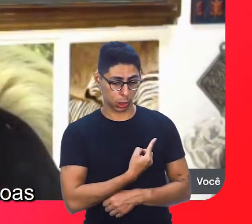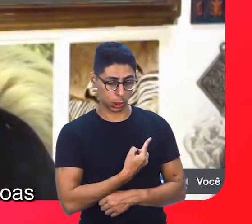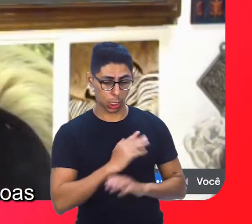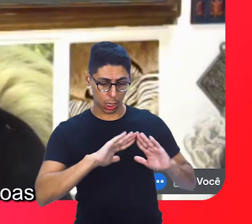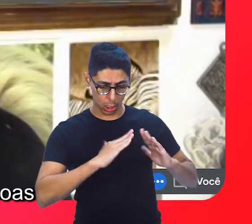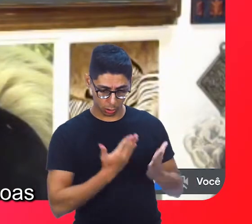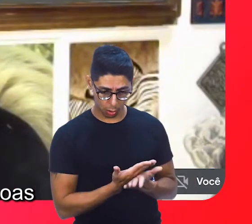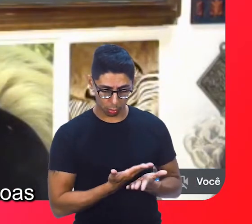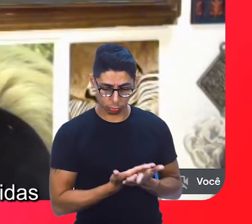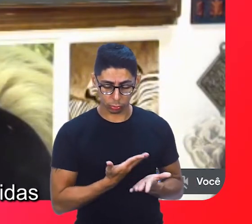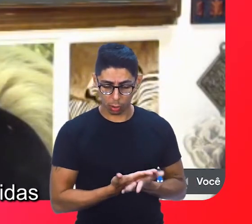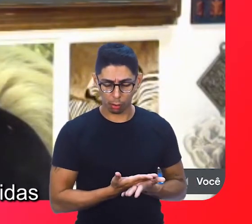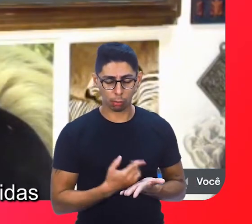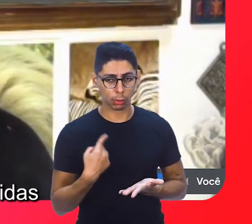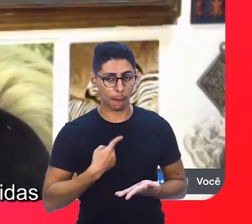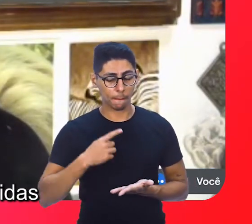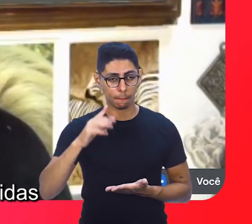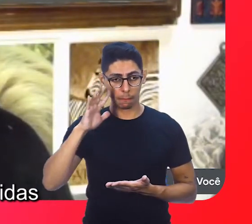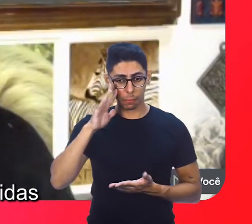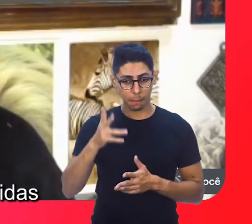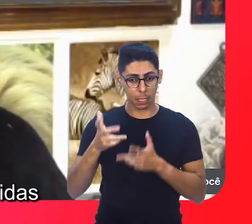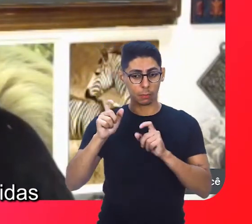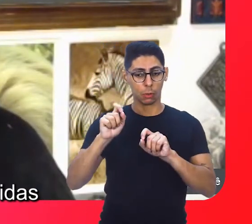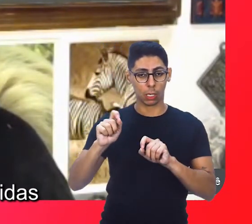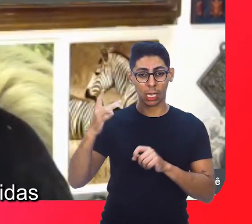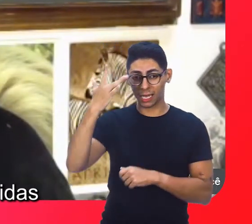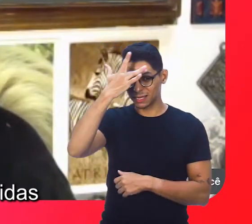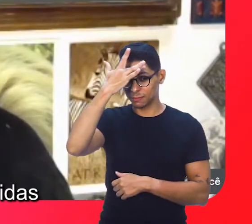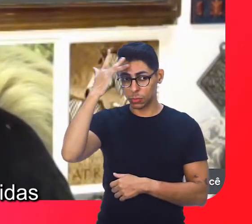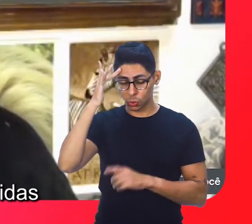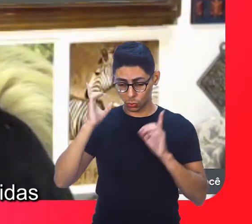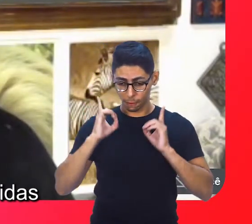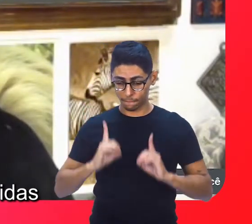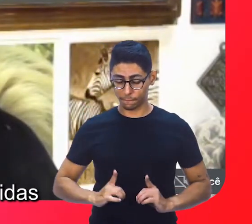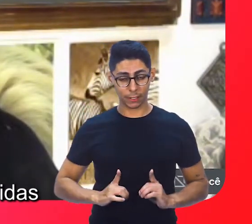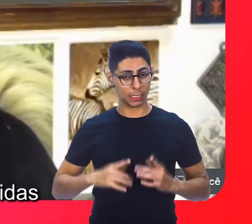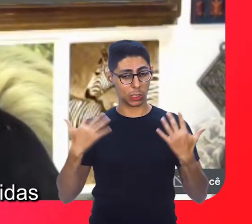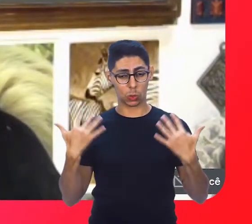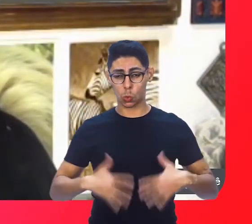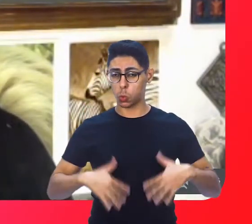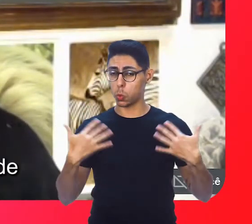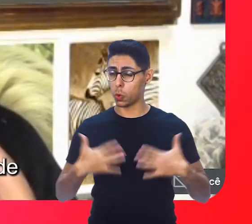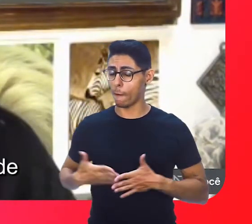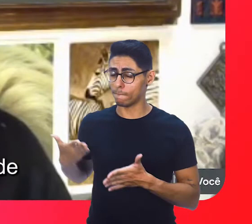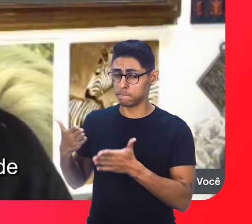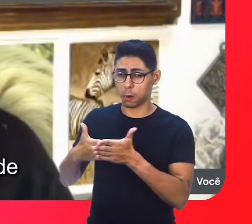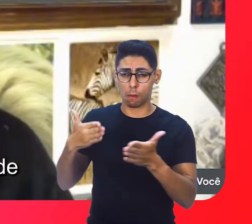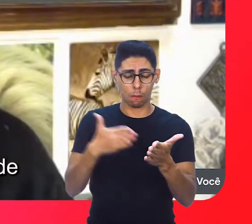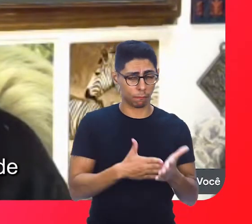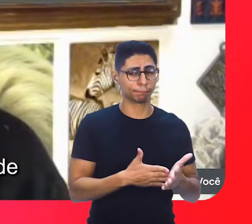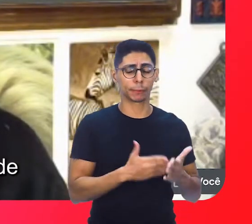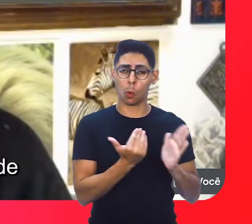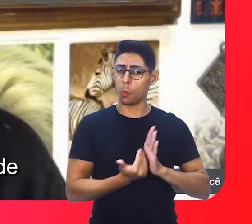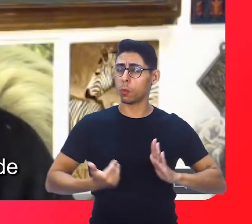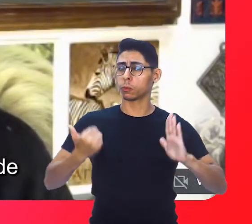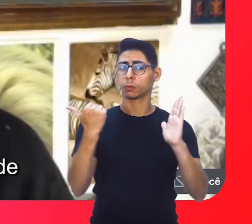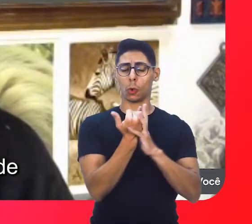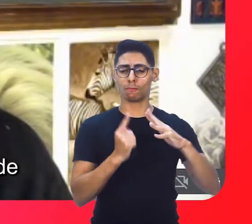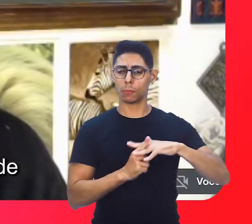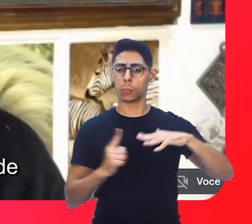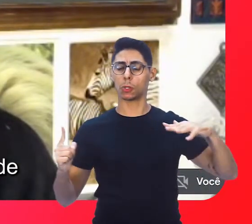imediatamente percebemos que as pessoas com deficiência iam enfrentar a maior exclusão das suas vidas por 2 razões. Pela